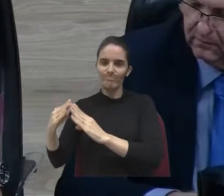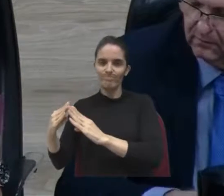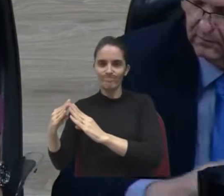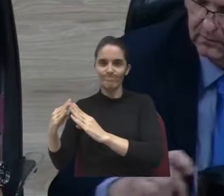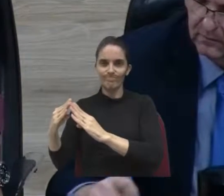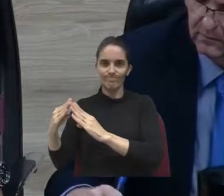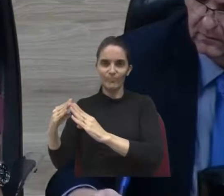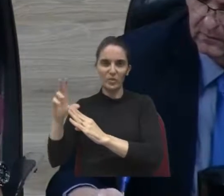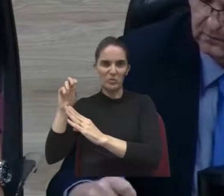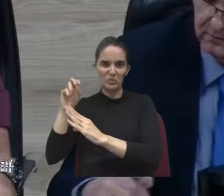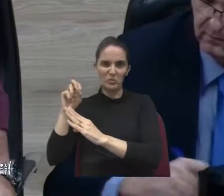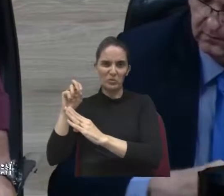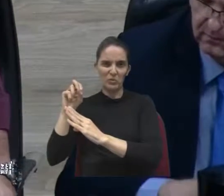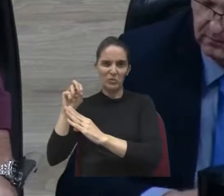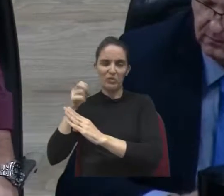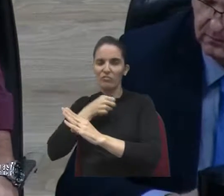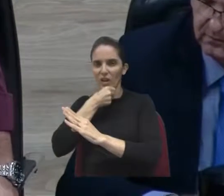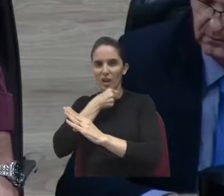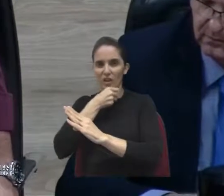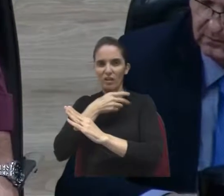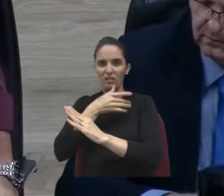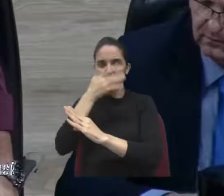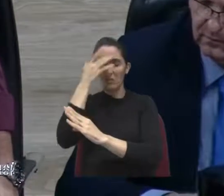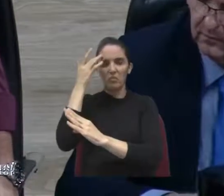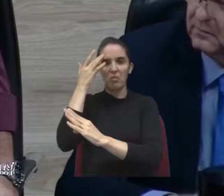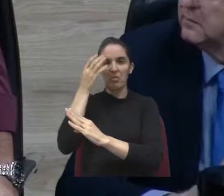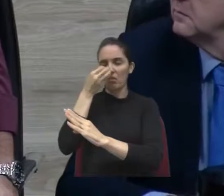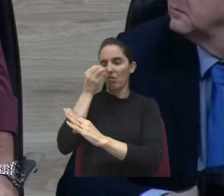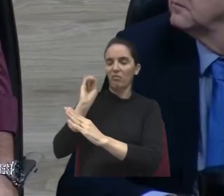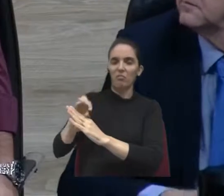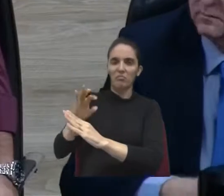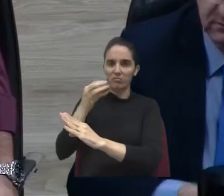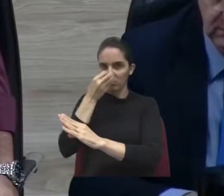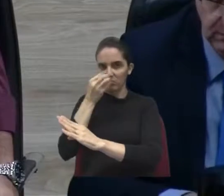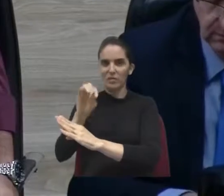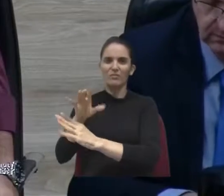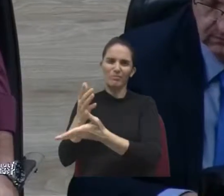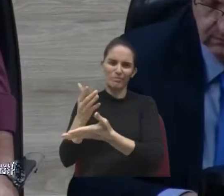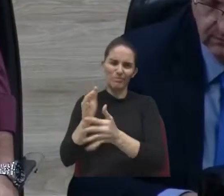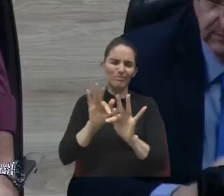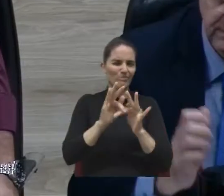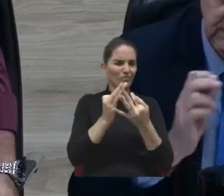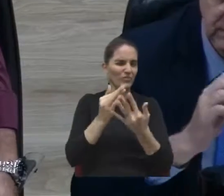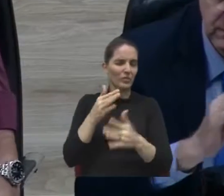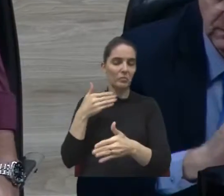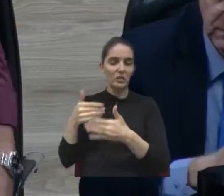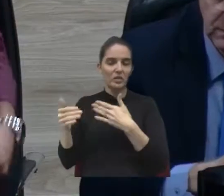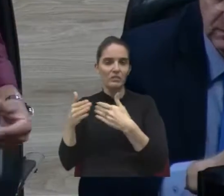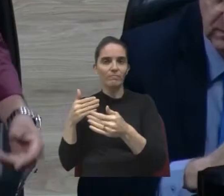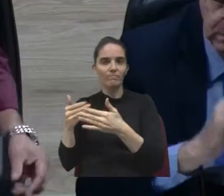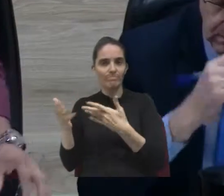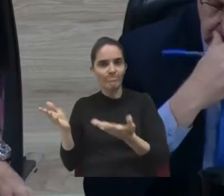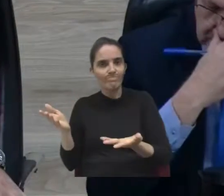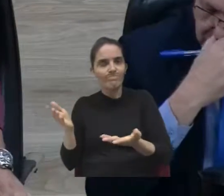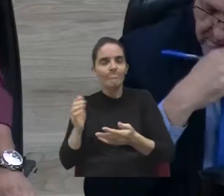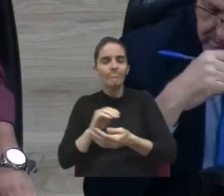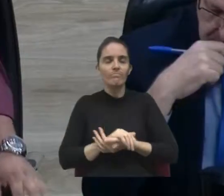sempre deixa de lado aquela pessoa que, indiferente do momento,